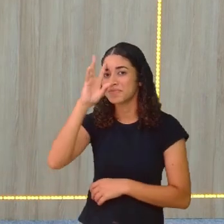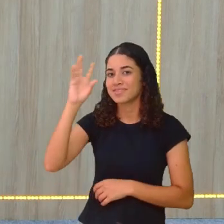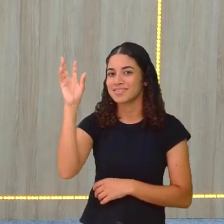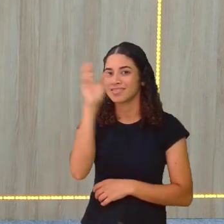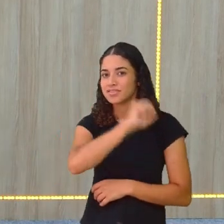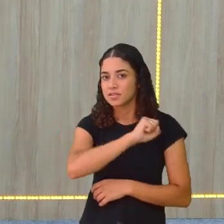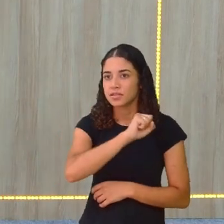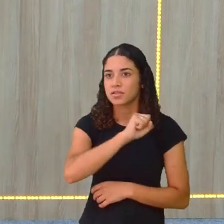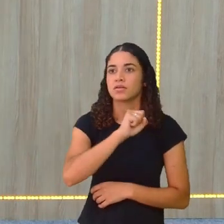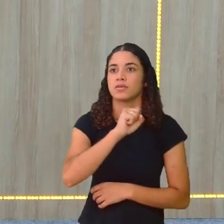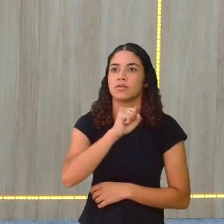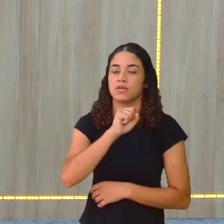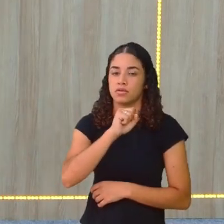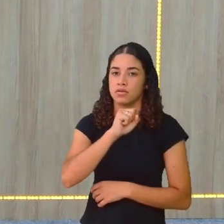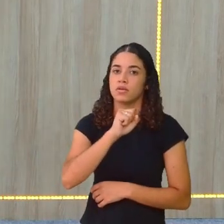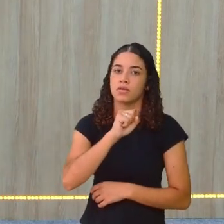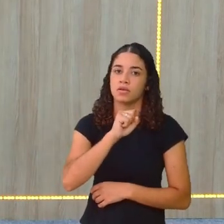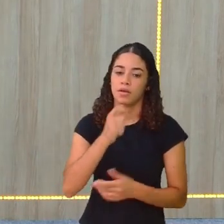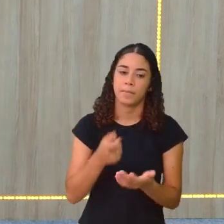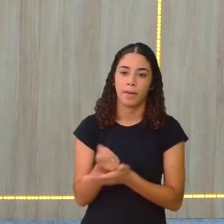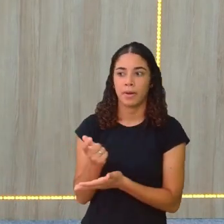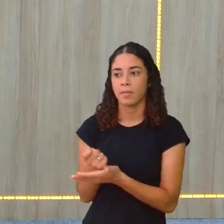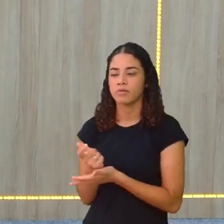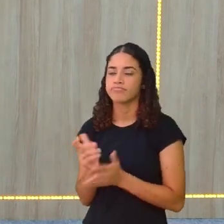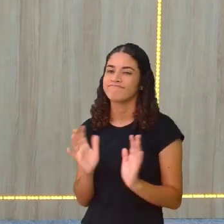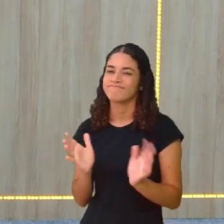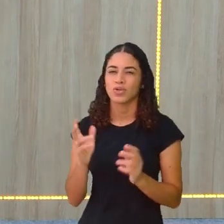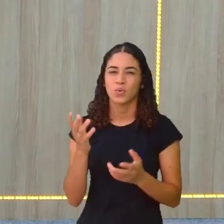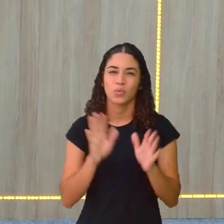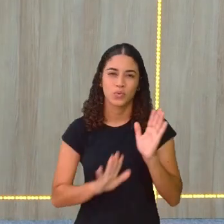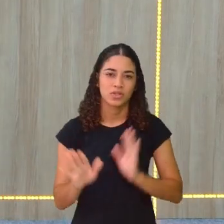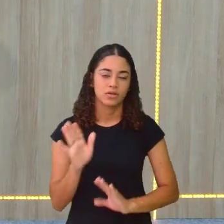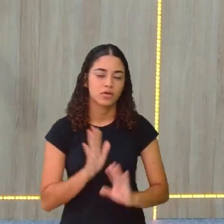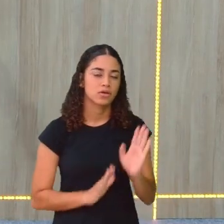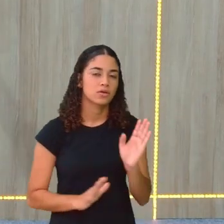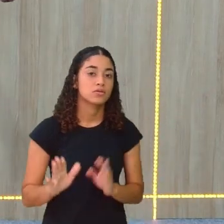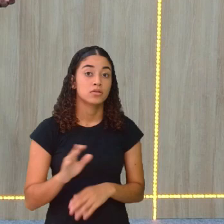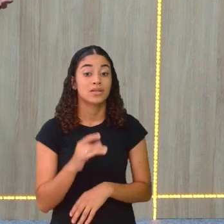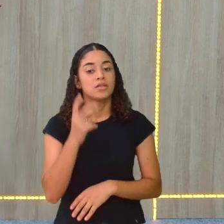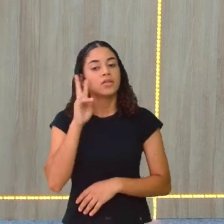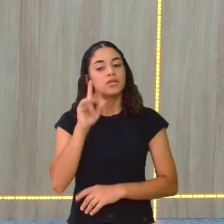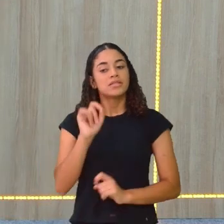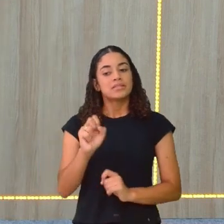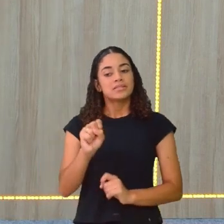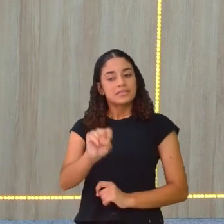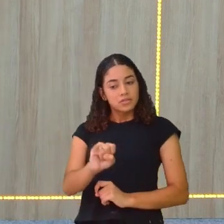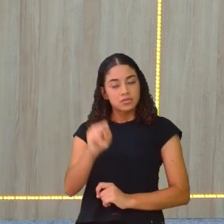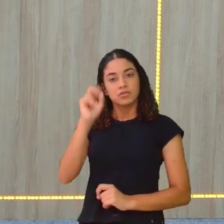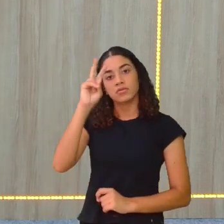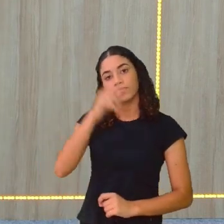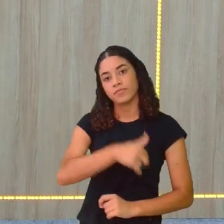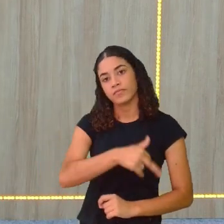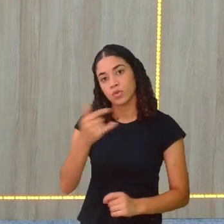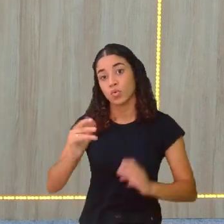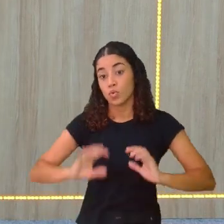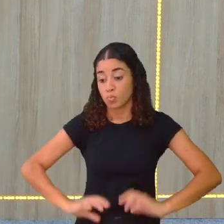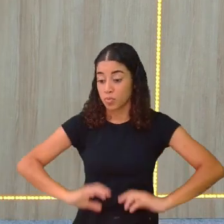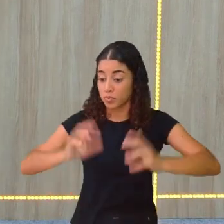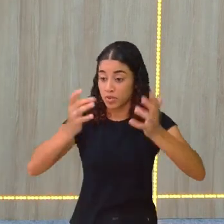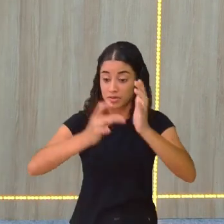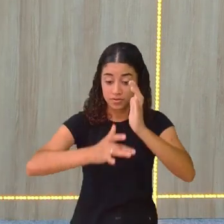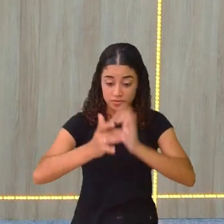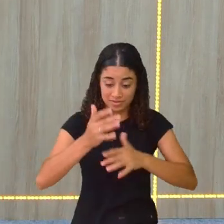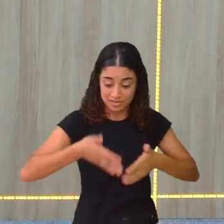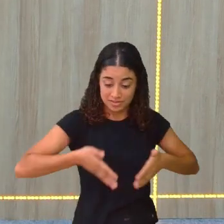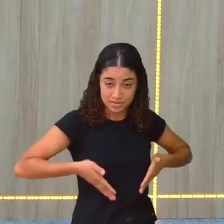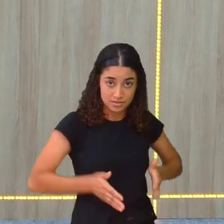esses excessos, né, do final do ano. Então, lembrar que se o Natal comemora o nascimento de